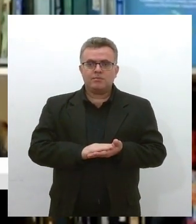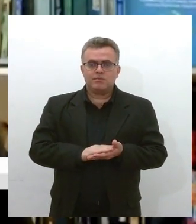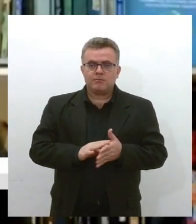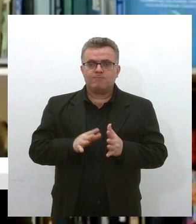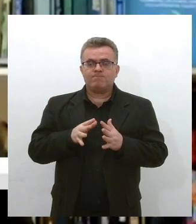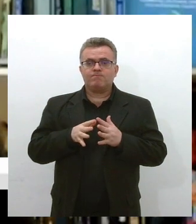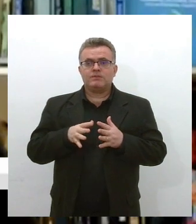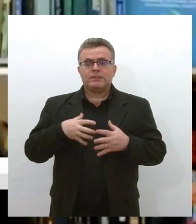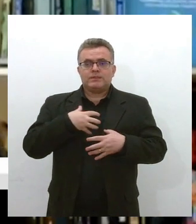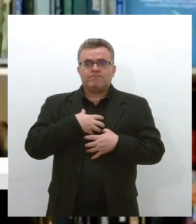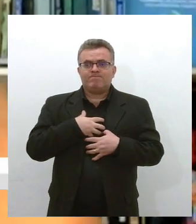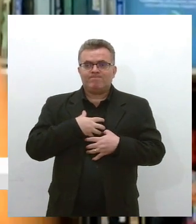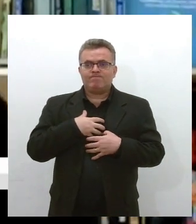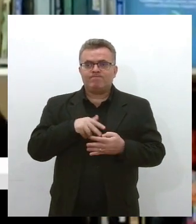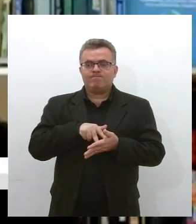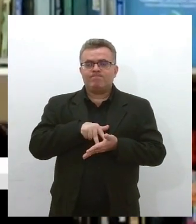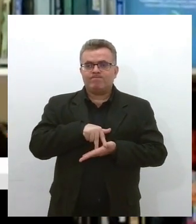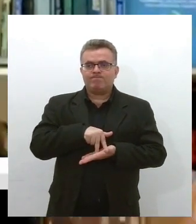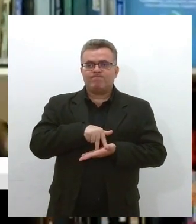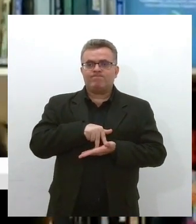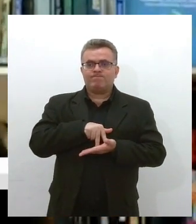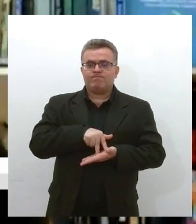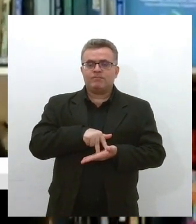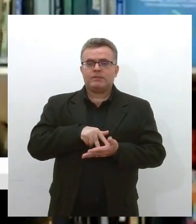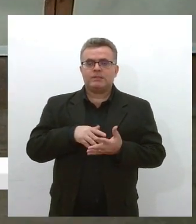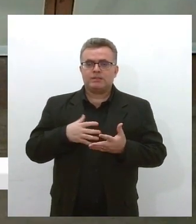chão mesmo para poder pisar, sabe?